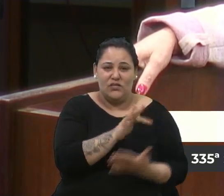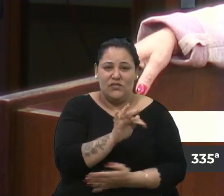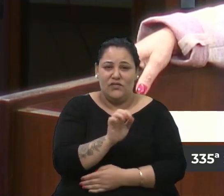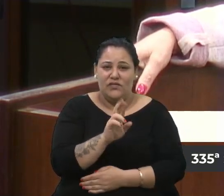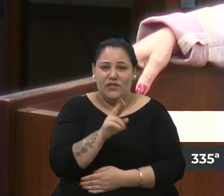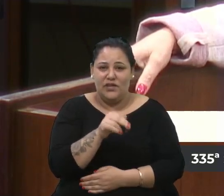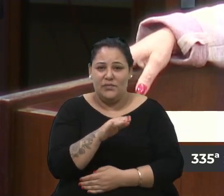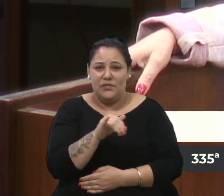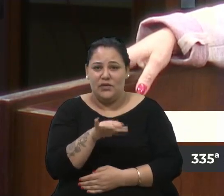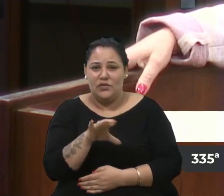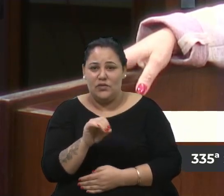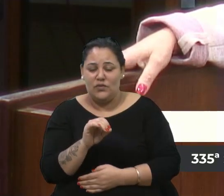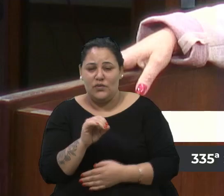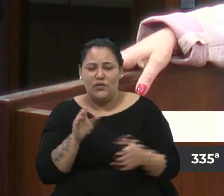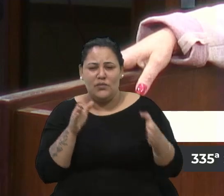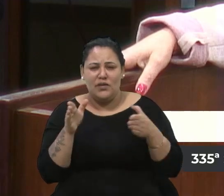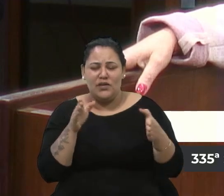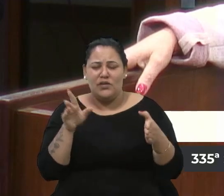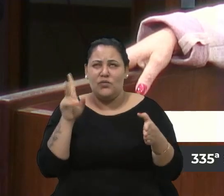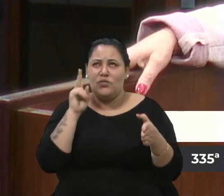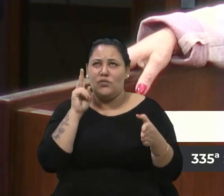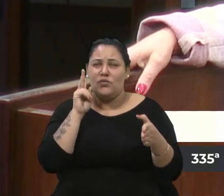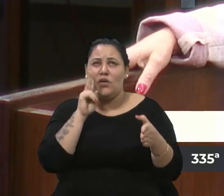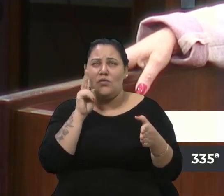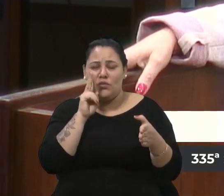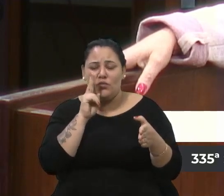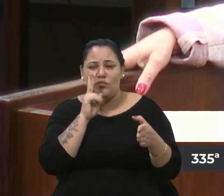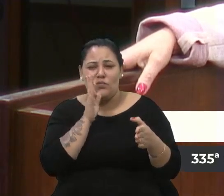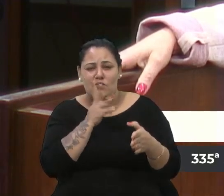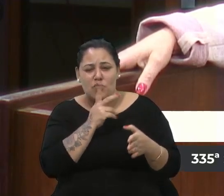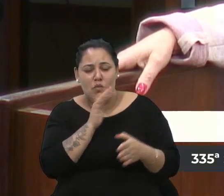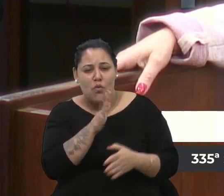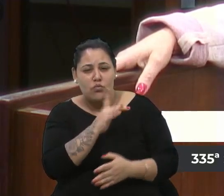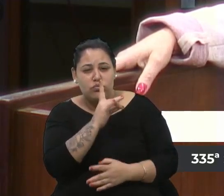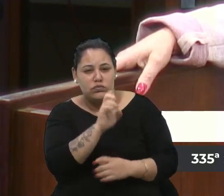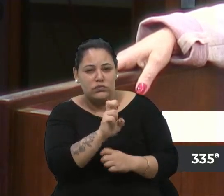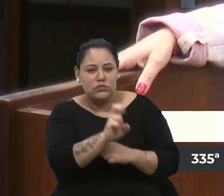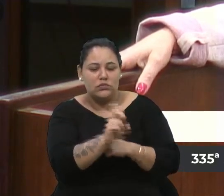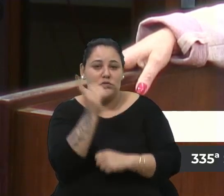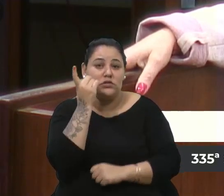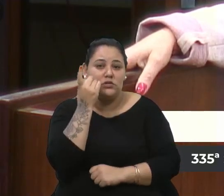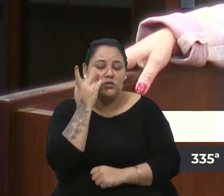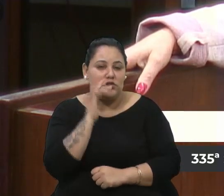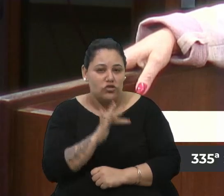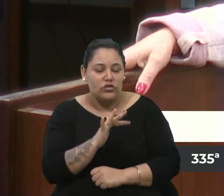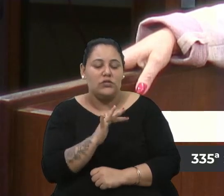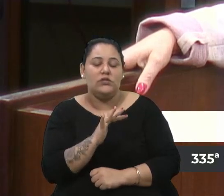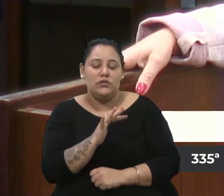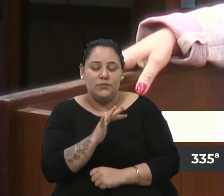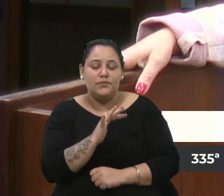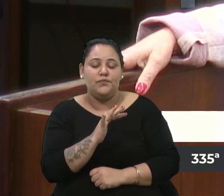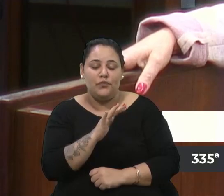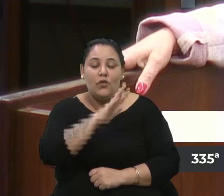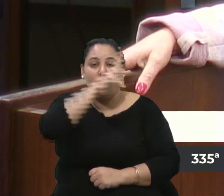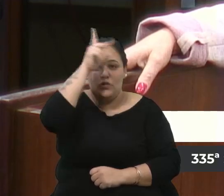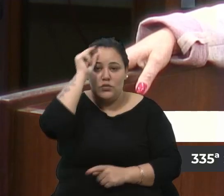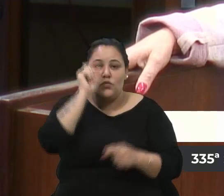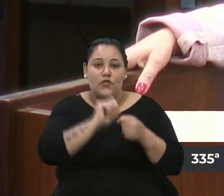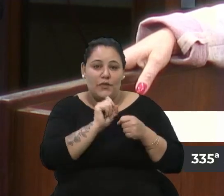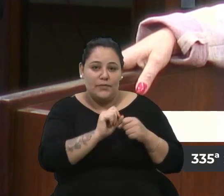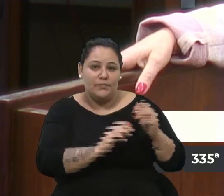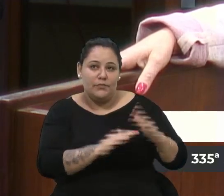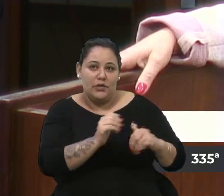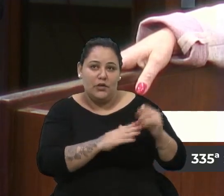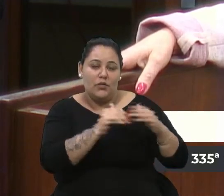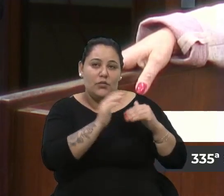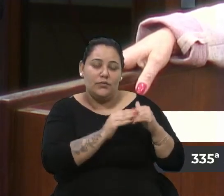demorou 15 dias, o município fez parte do que nós havíamos pedido, e por